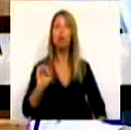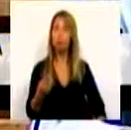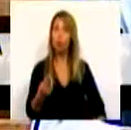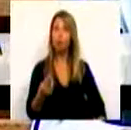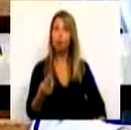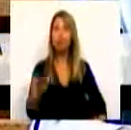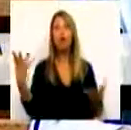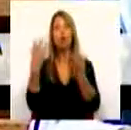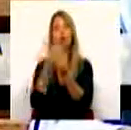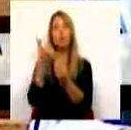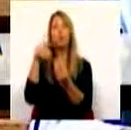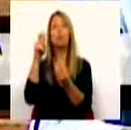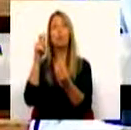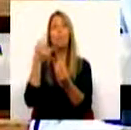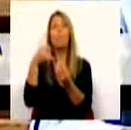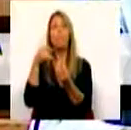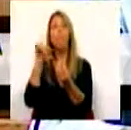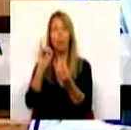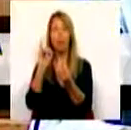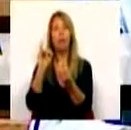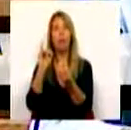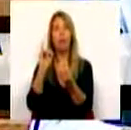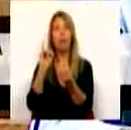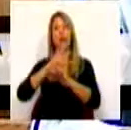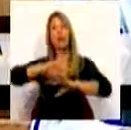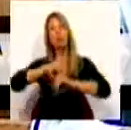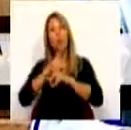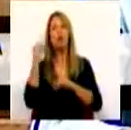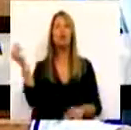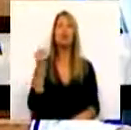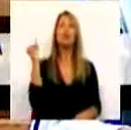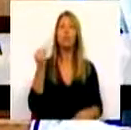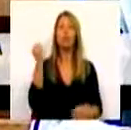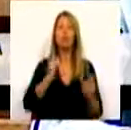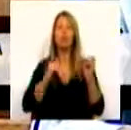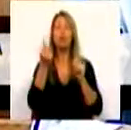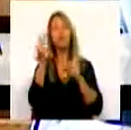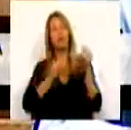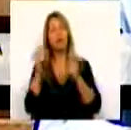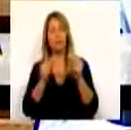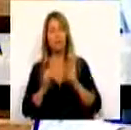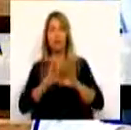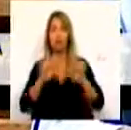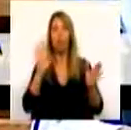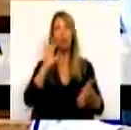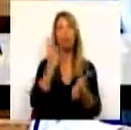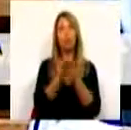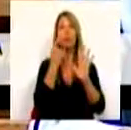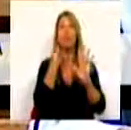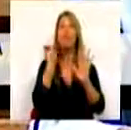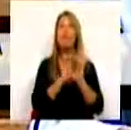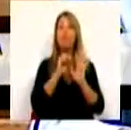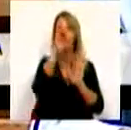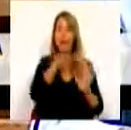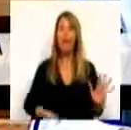contrair junto do BEI e de outras instituições financeiras. Por fim, o Fundo Ambiental, que o ano passado tinha